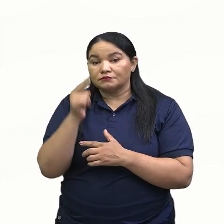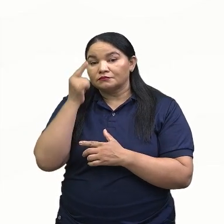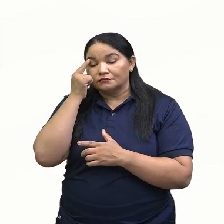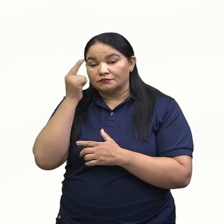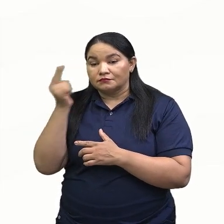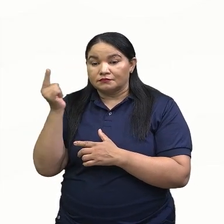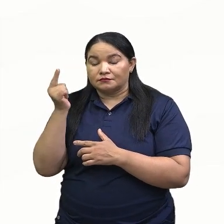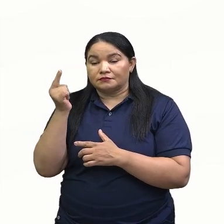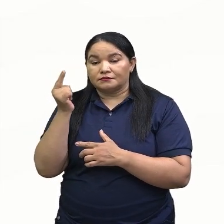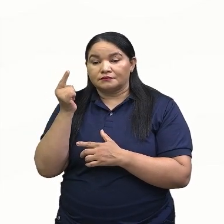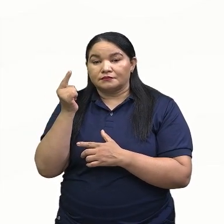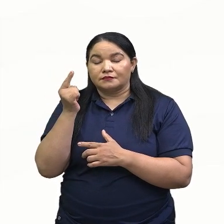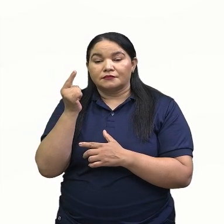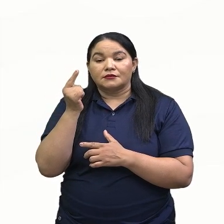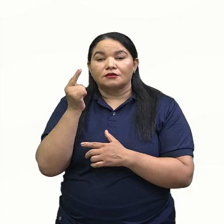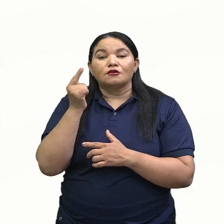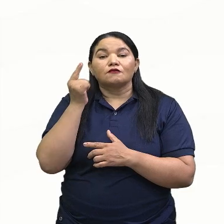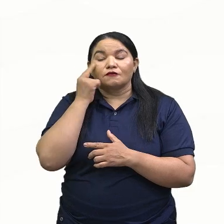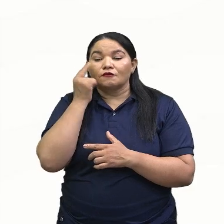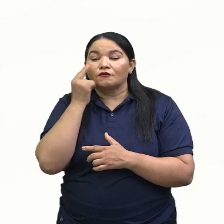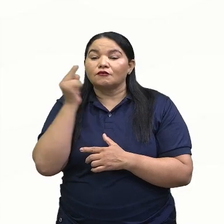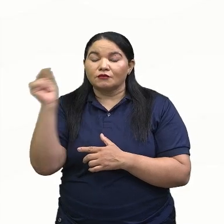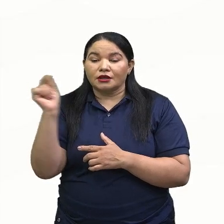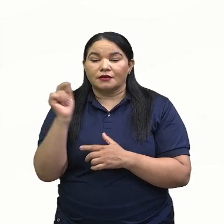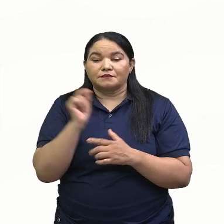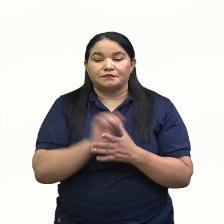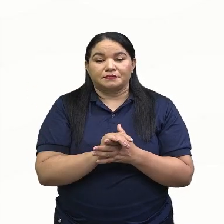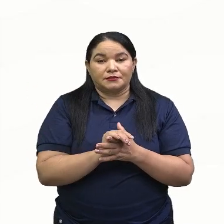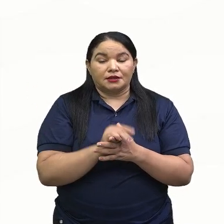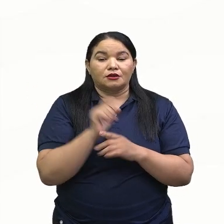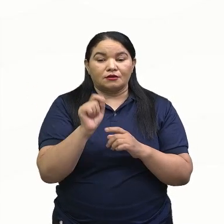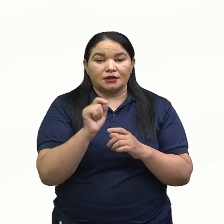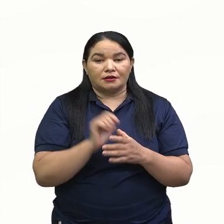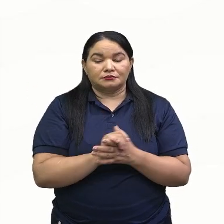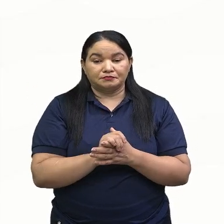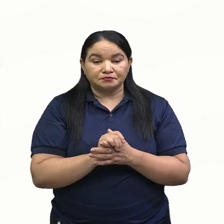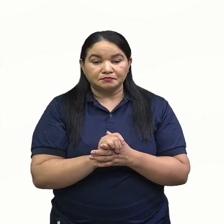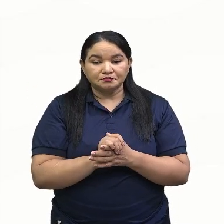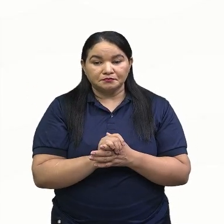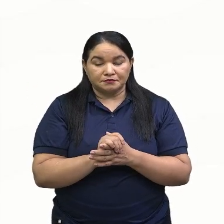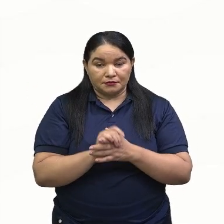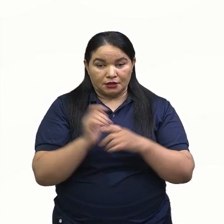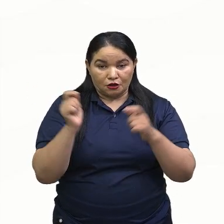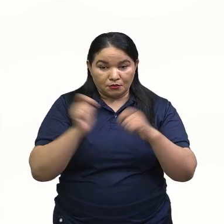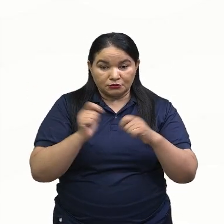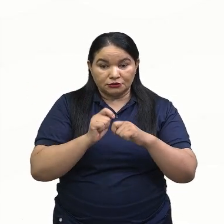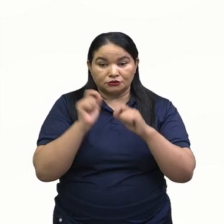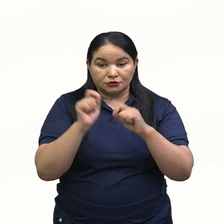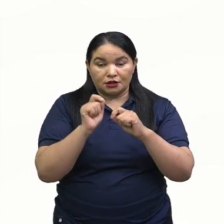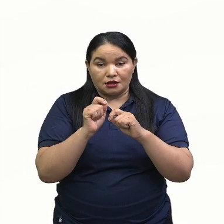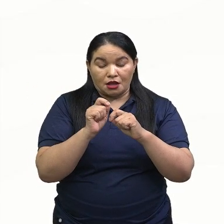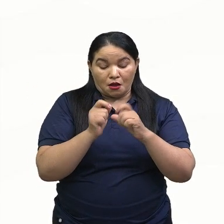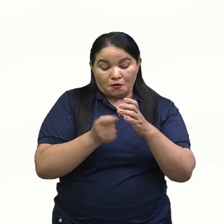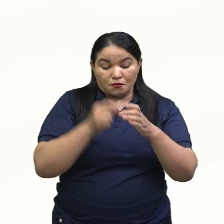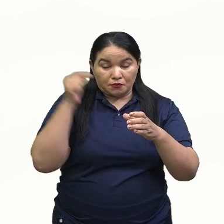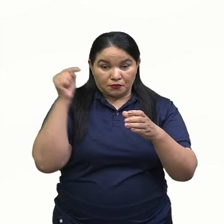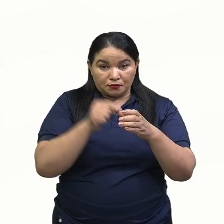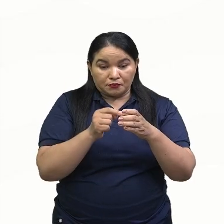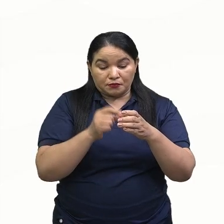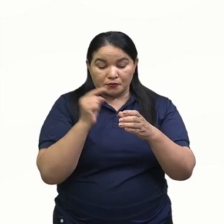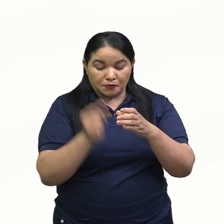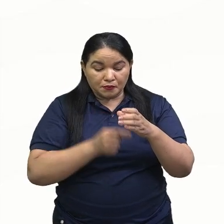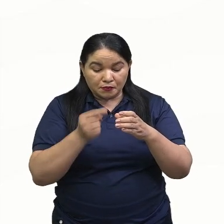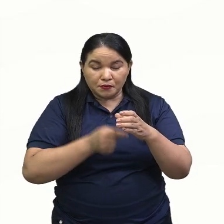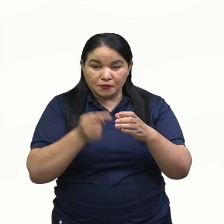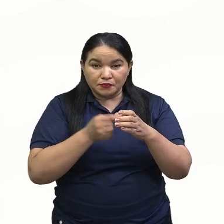Corresponde a todo o potencial elétrico que pode ser produzido por um gerador. Ao ser